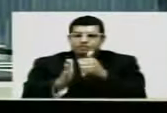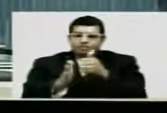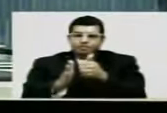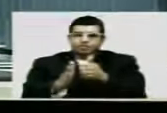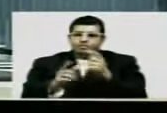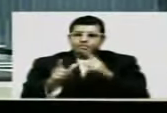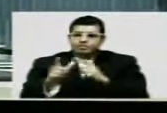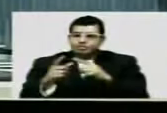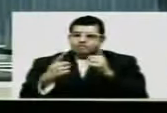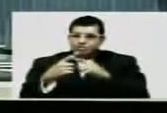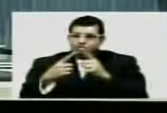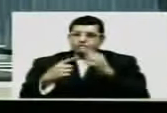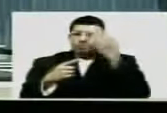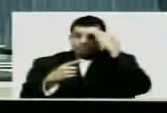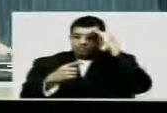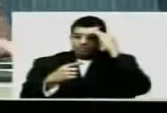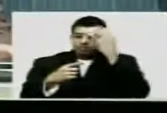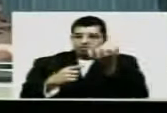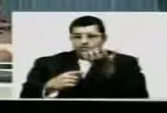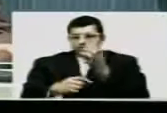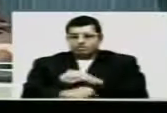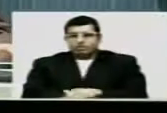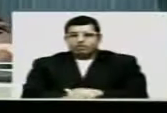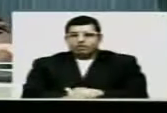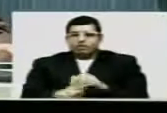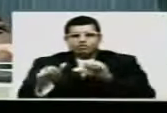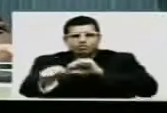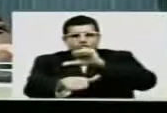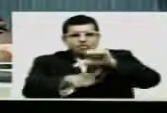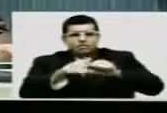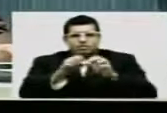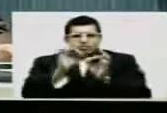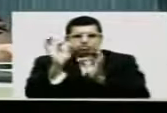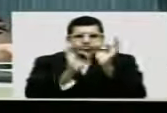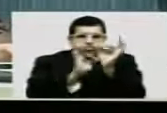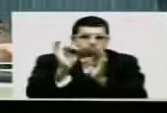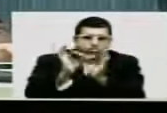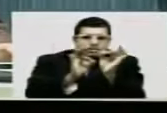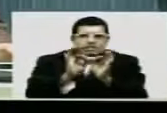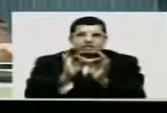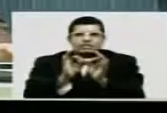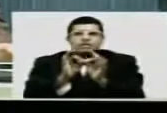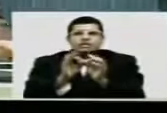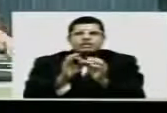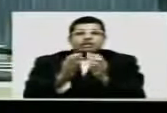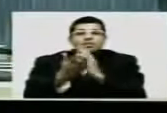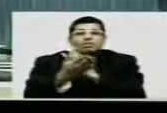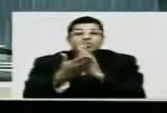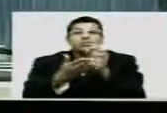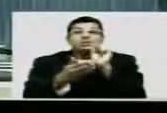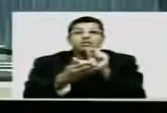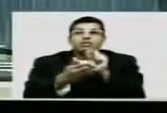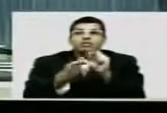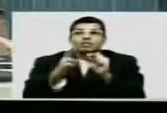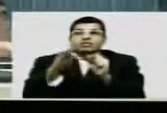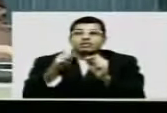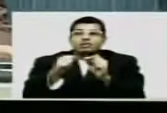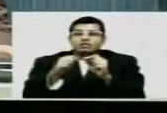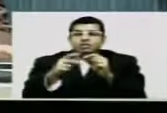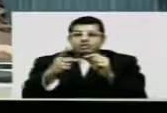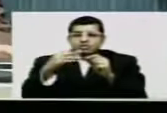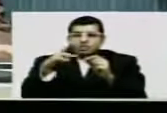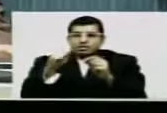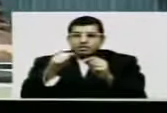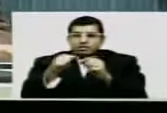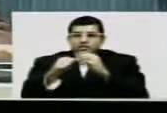Primeiro, há de se entender que a mudança proposta é uma mudança apenas para royalties de